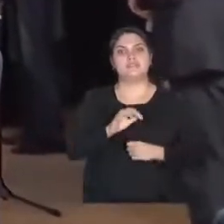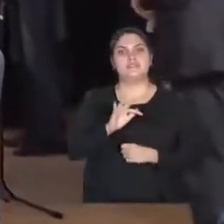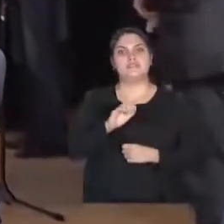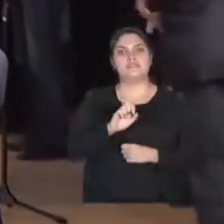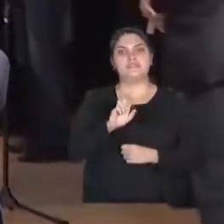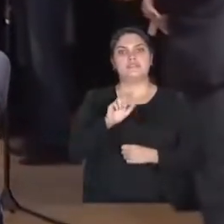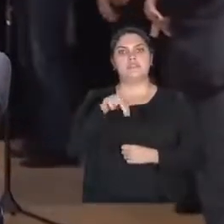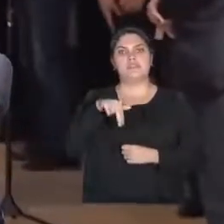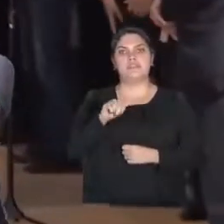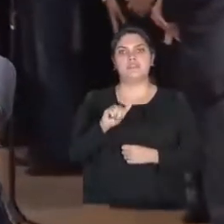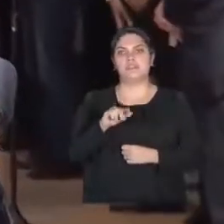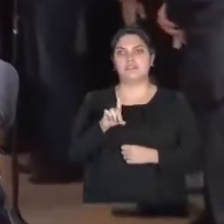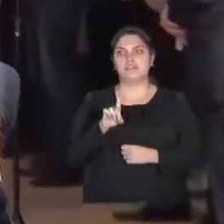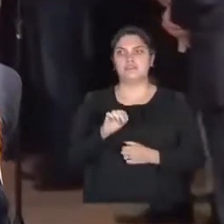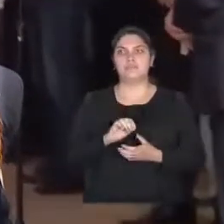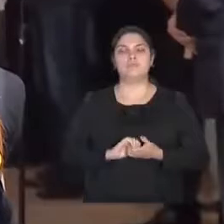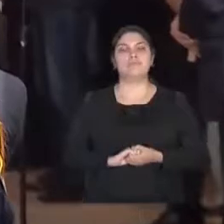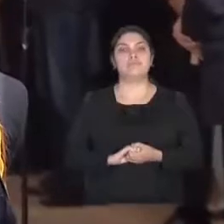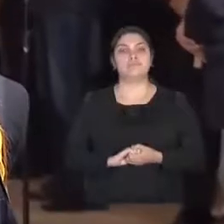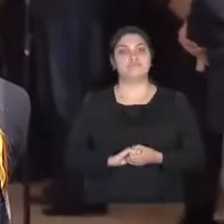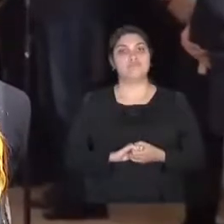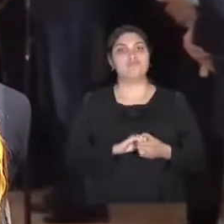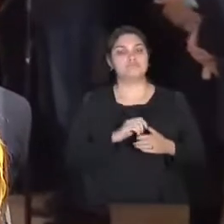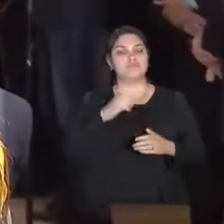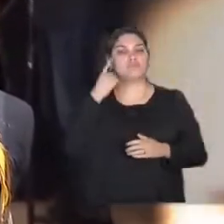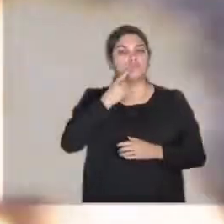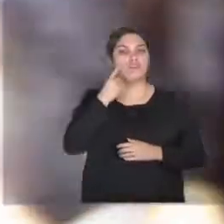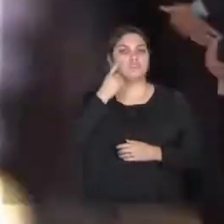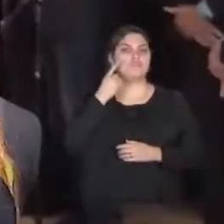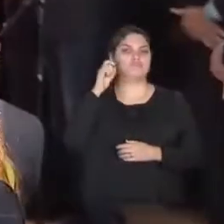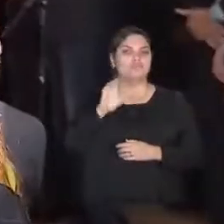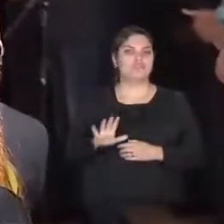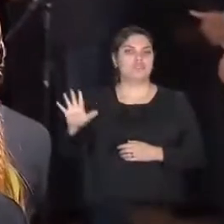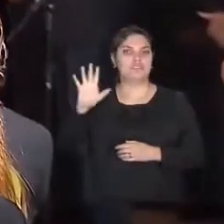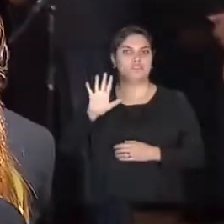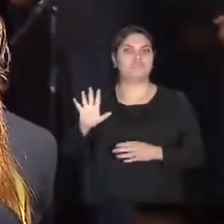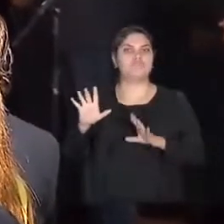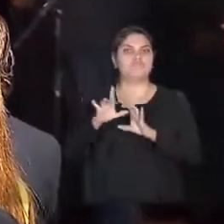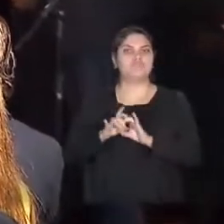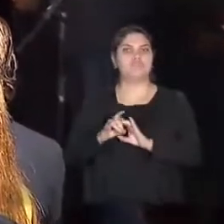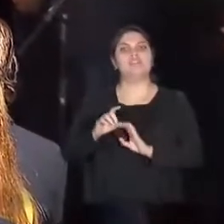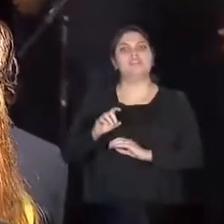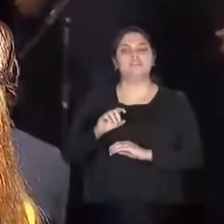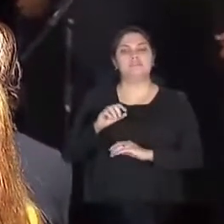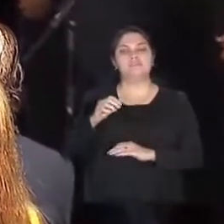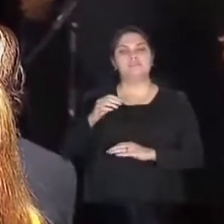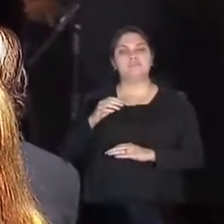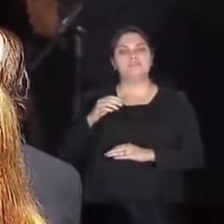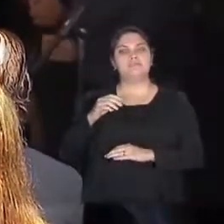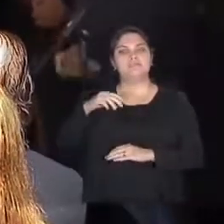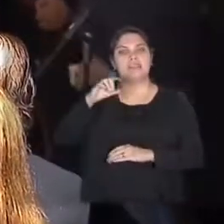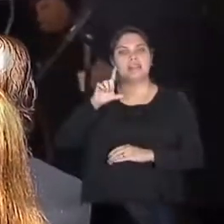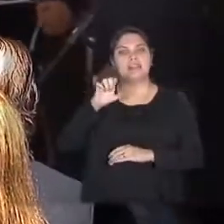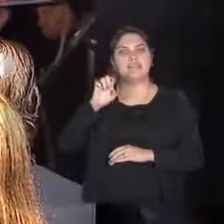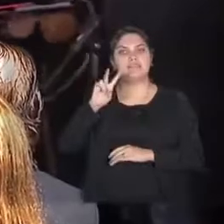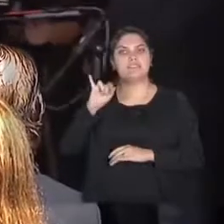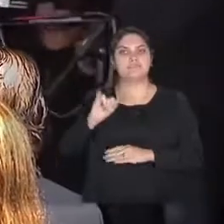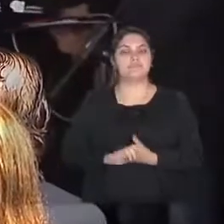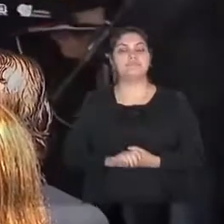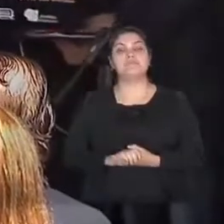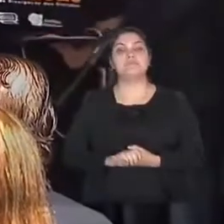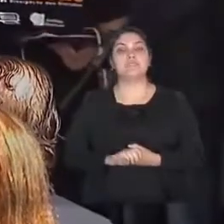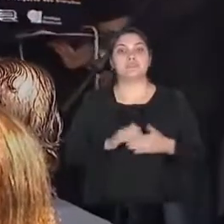Fernando Azevedo. Sua Excelência, o senhor Advogado-Geral da União, Ministro José Levi. Suas Excelências, os